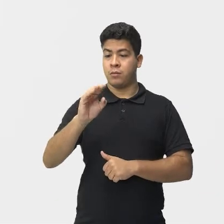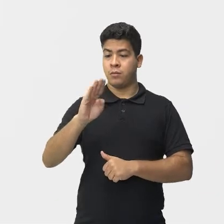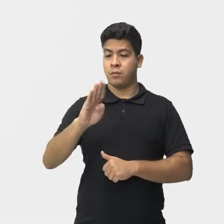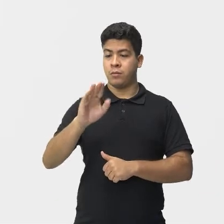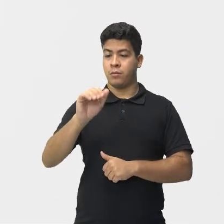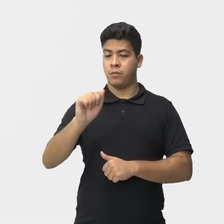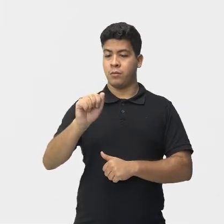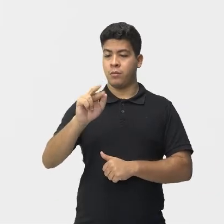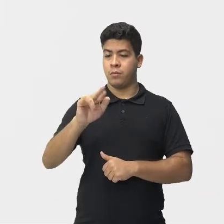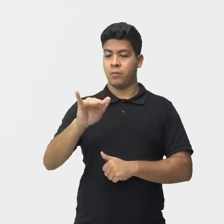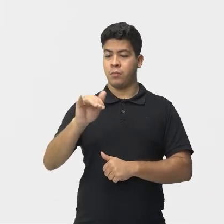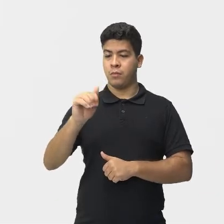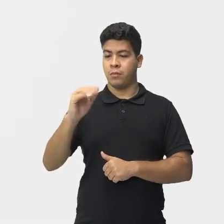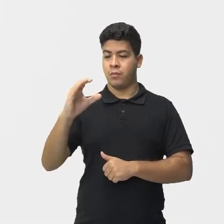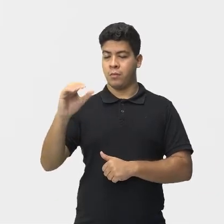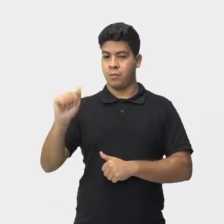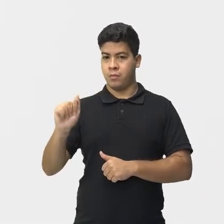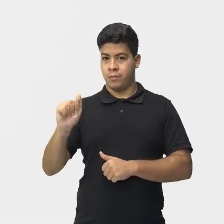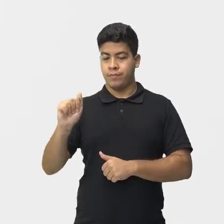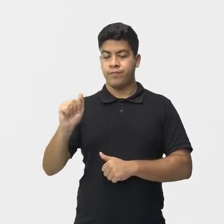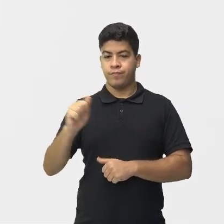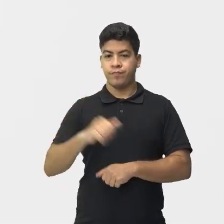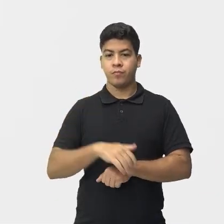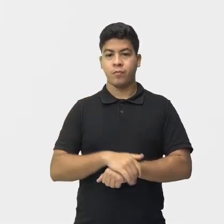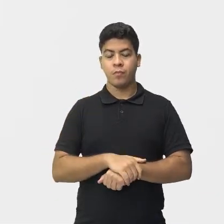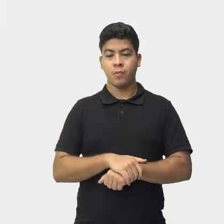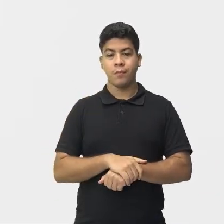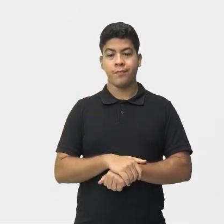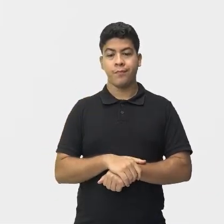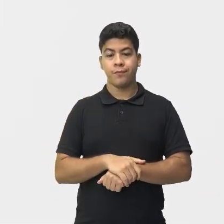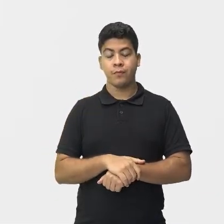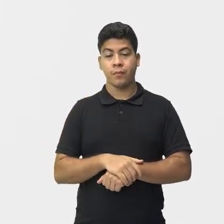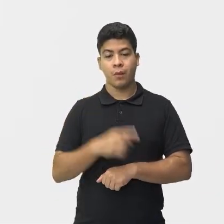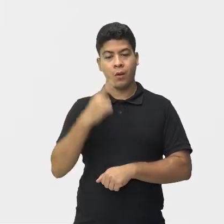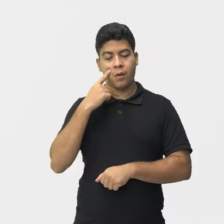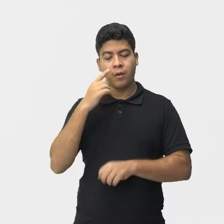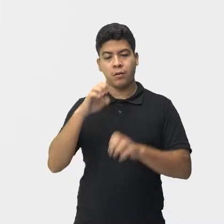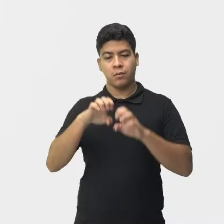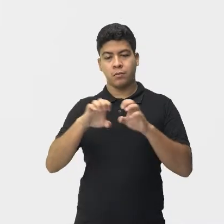V1 sobre T1 vai ser igual a T2, T1 sobre T2.